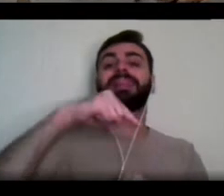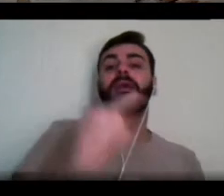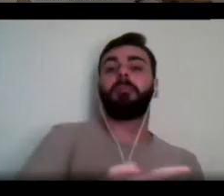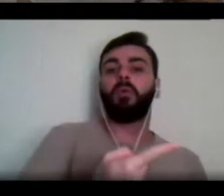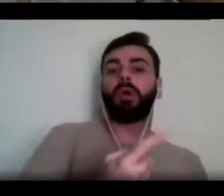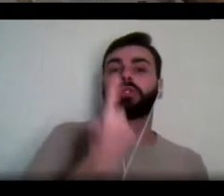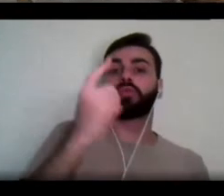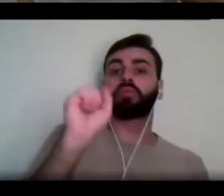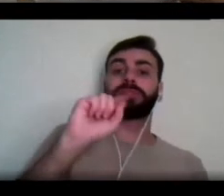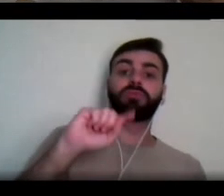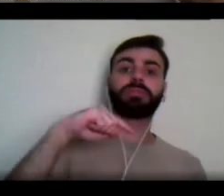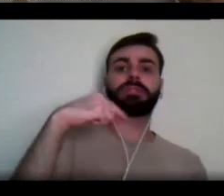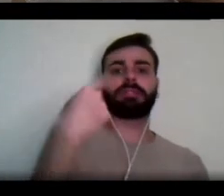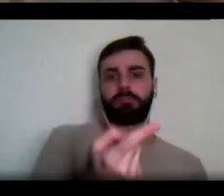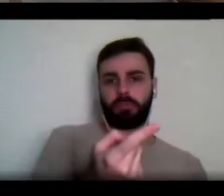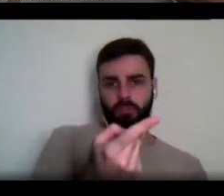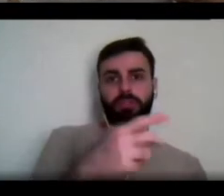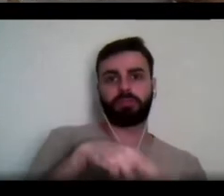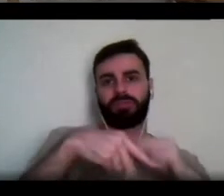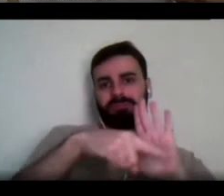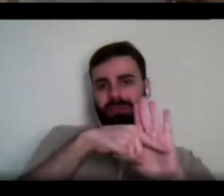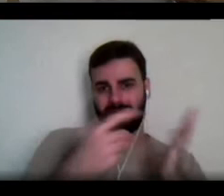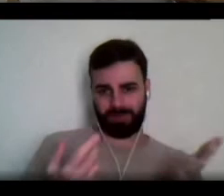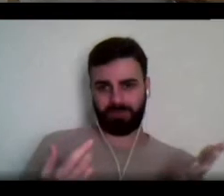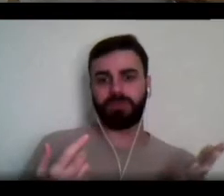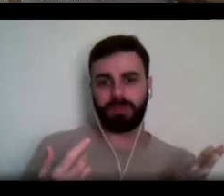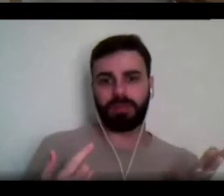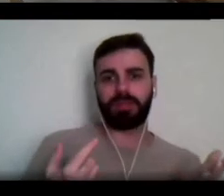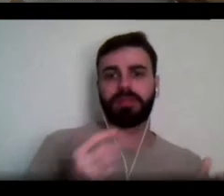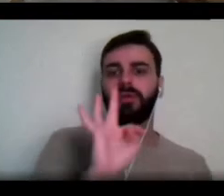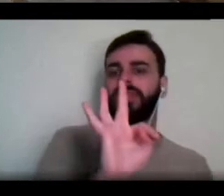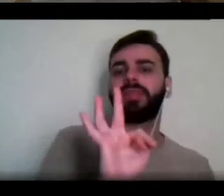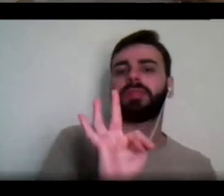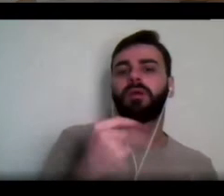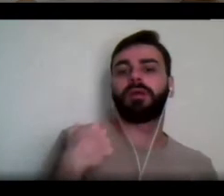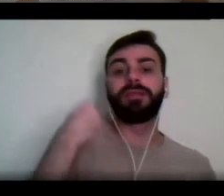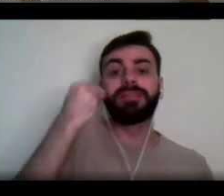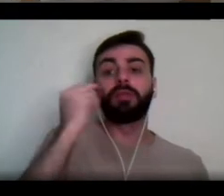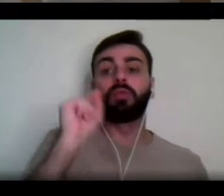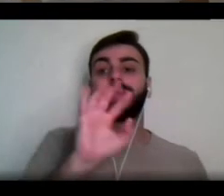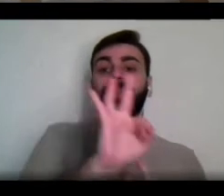depois. Então, eu, em vez de colocar T, eu coloco T menos T0.